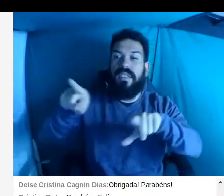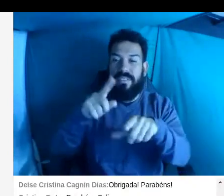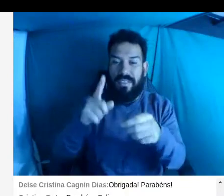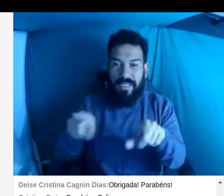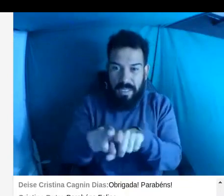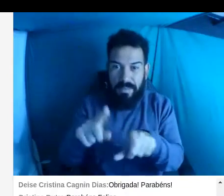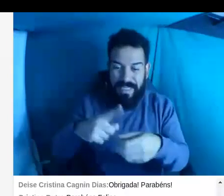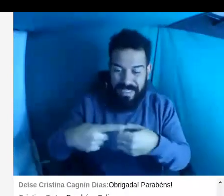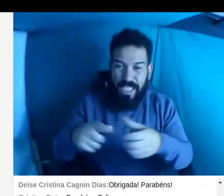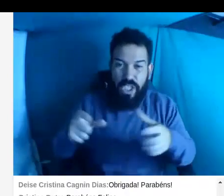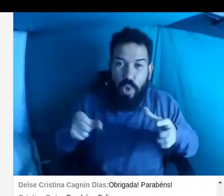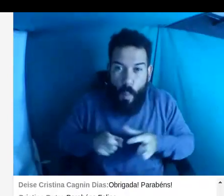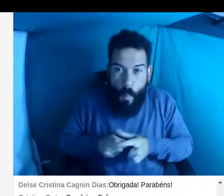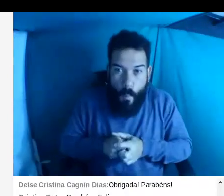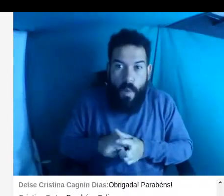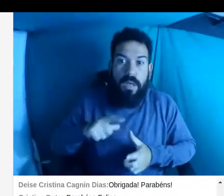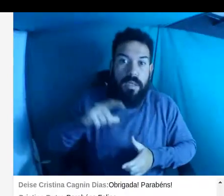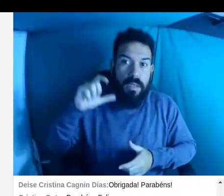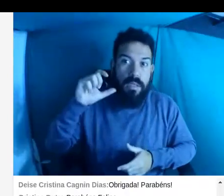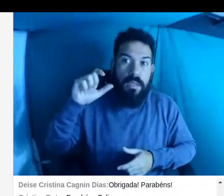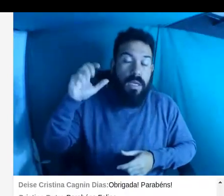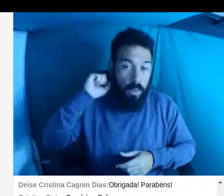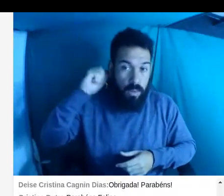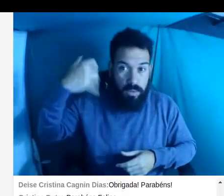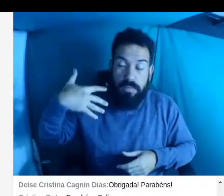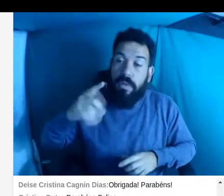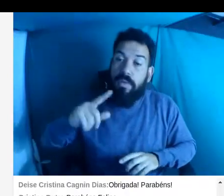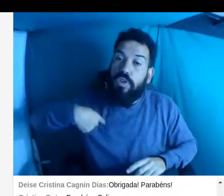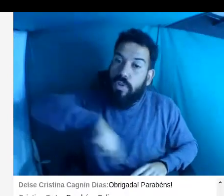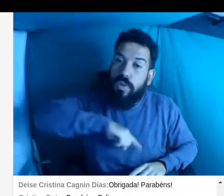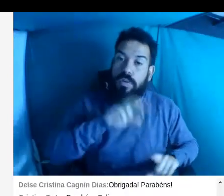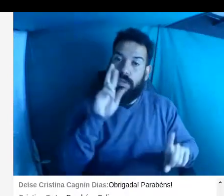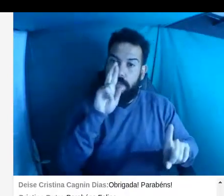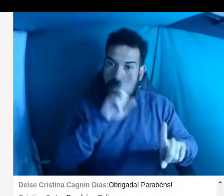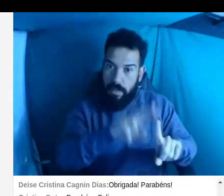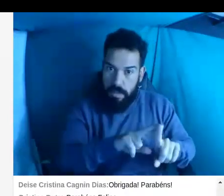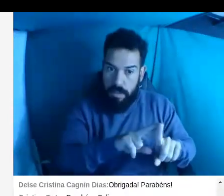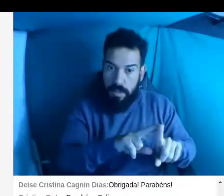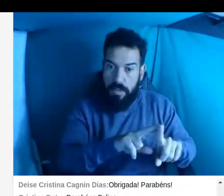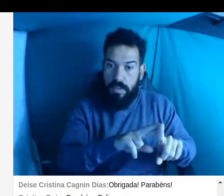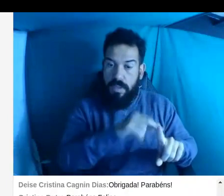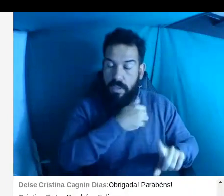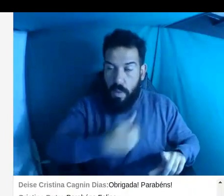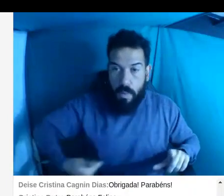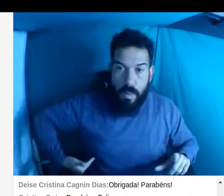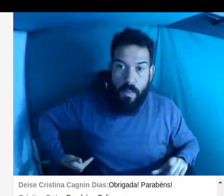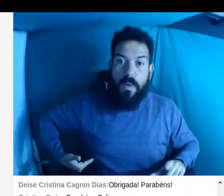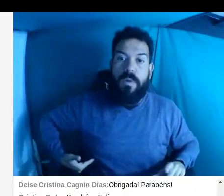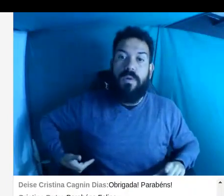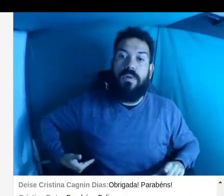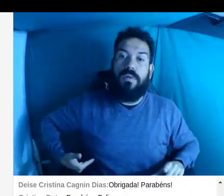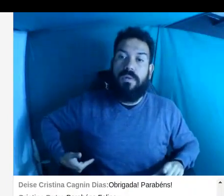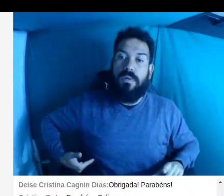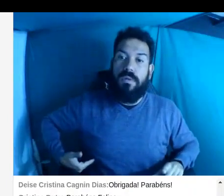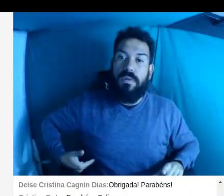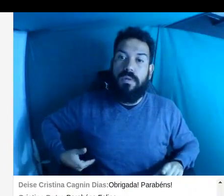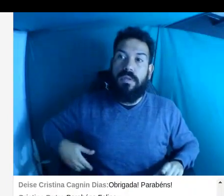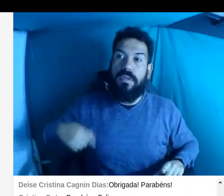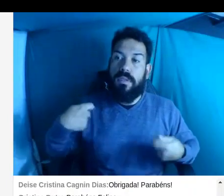como representantes do público, possamos fazer e